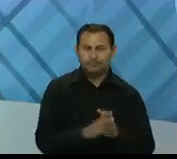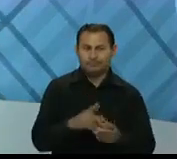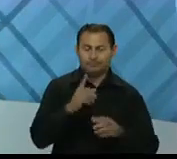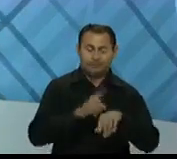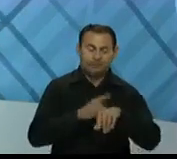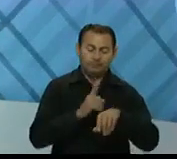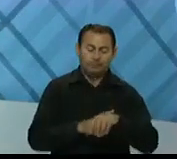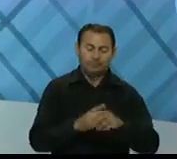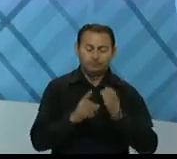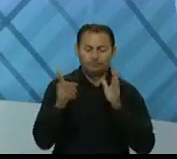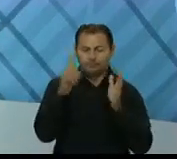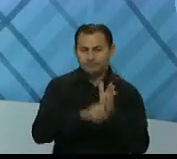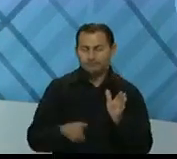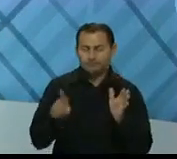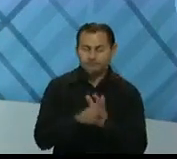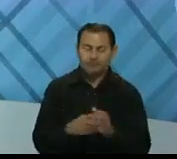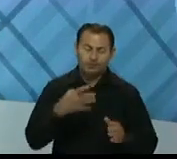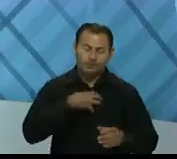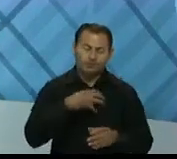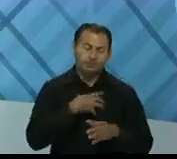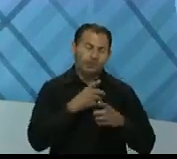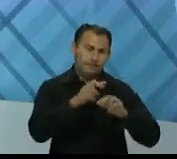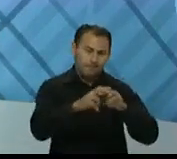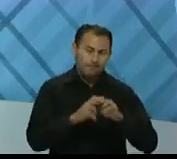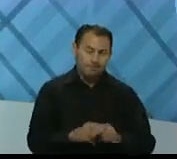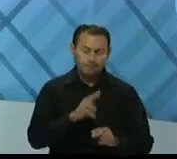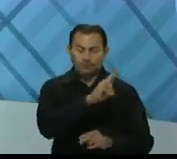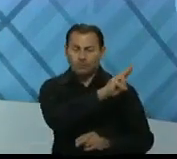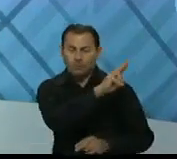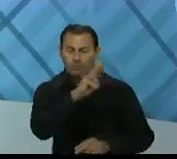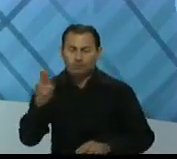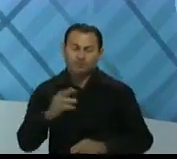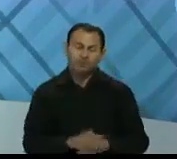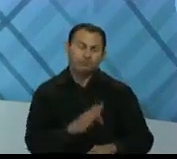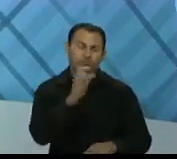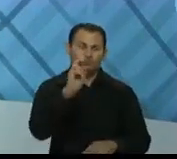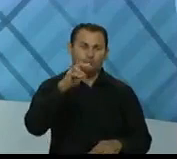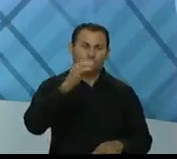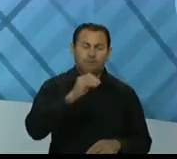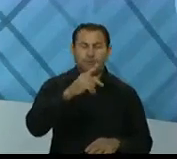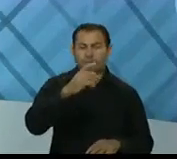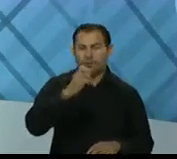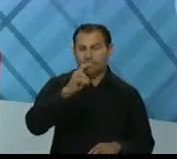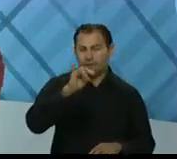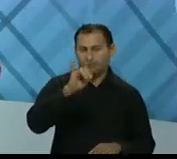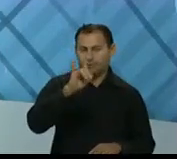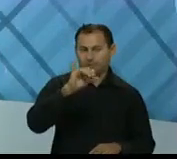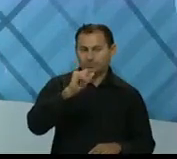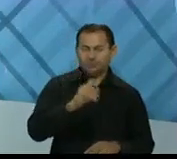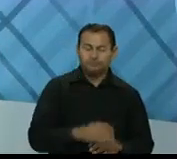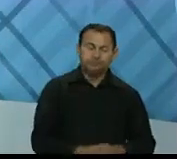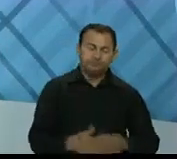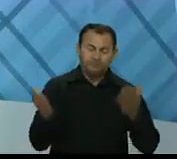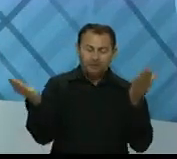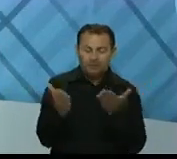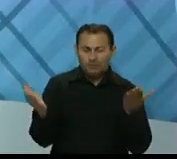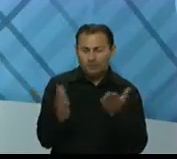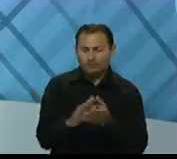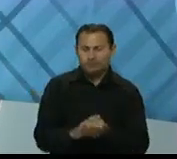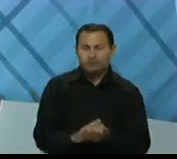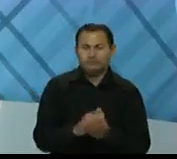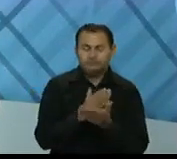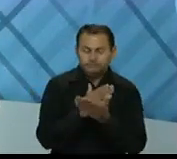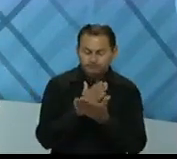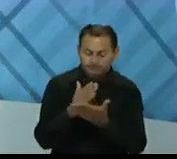determinado período se repete esse comportamento. Por isso que é esse nome de funções periódicas. Então, agora,